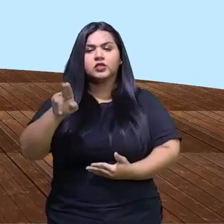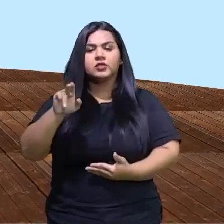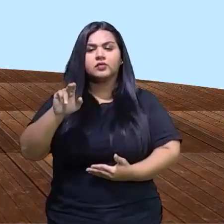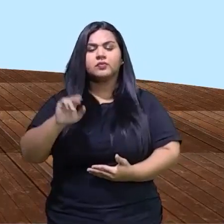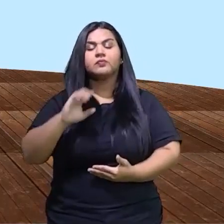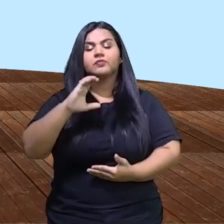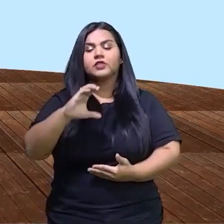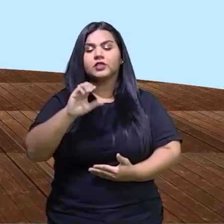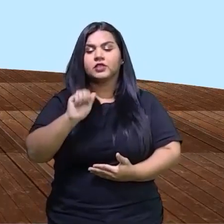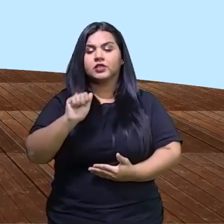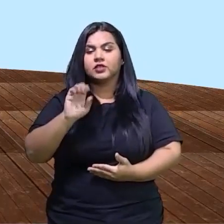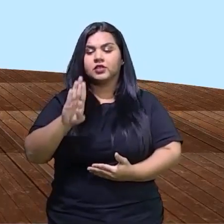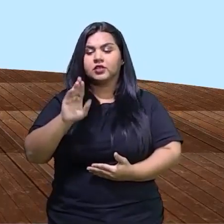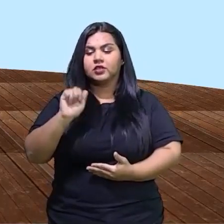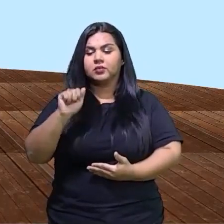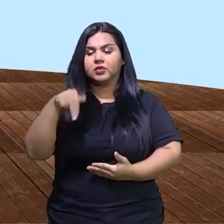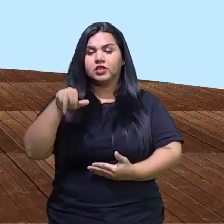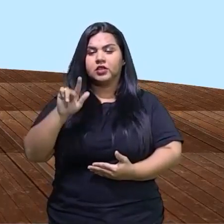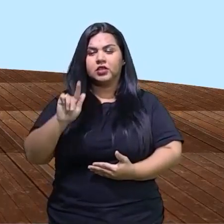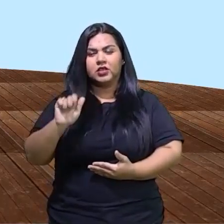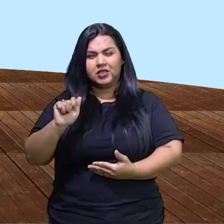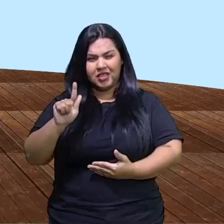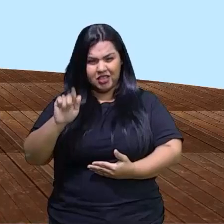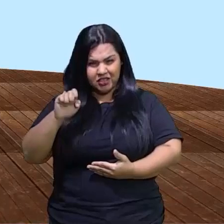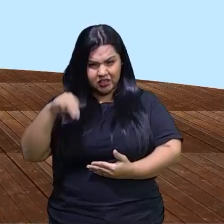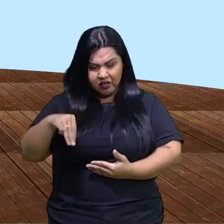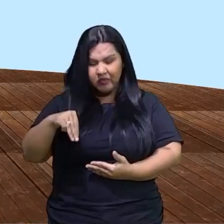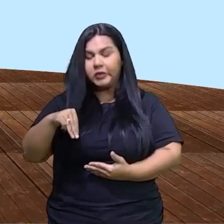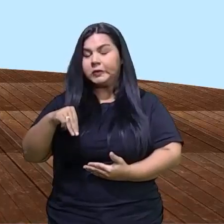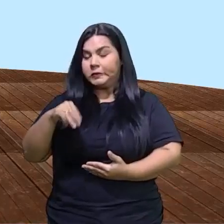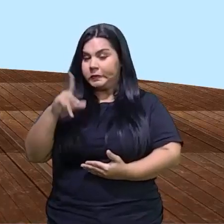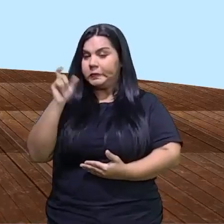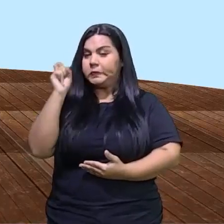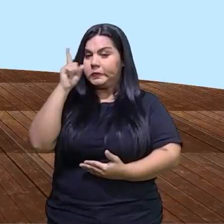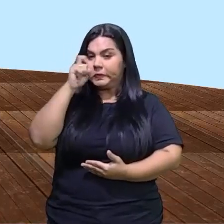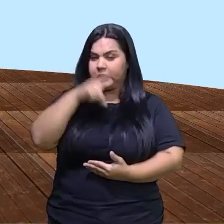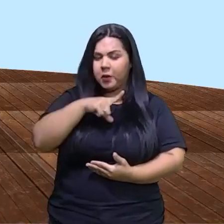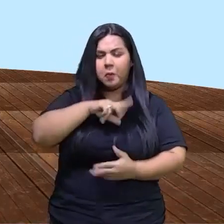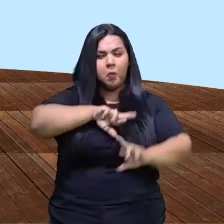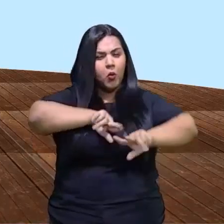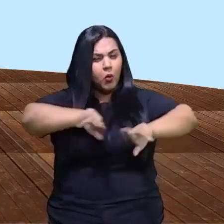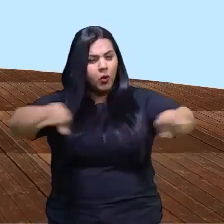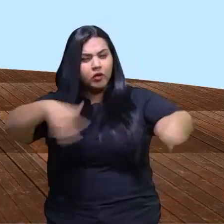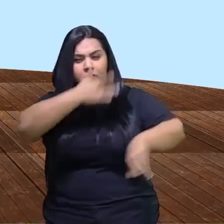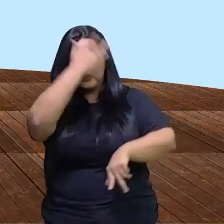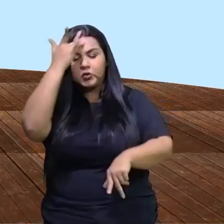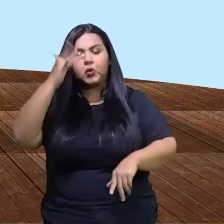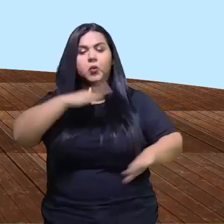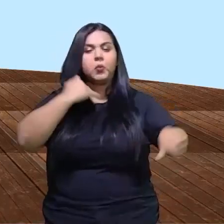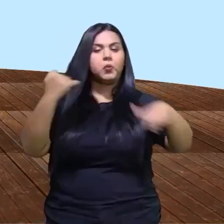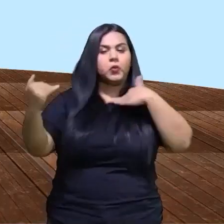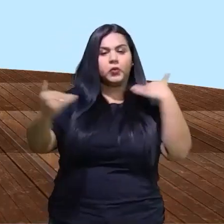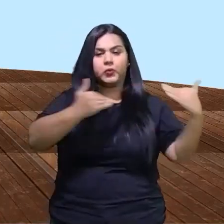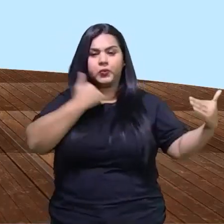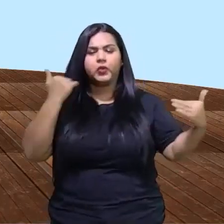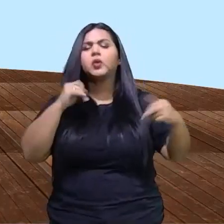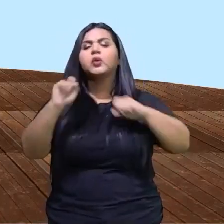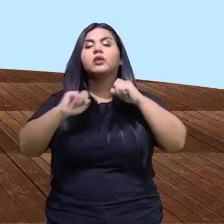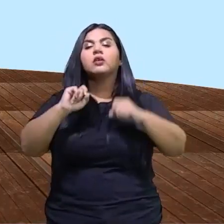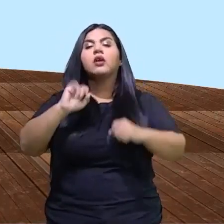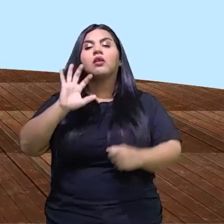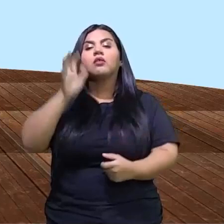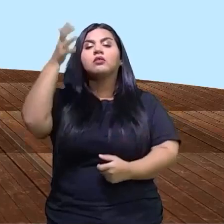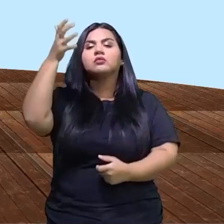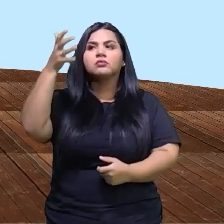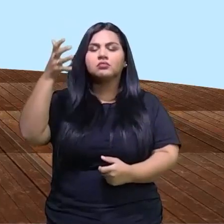de cabanagem. Foi um processo macabro que várias pessoas morreram, mas o que resultou disso? O que, produção? Eu